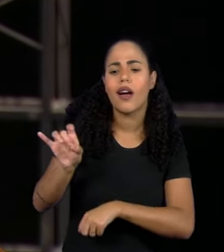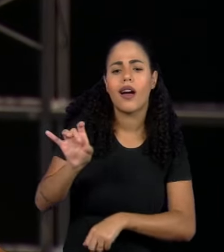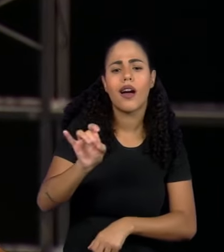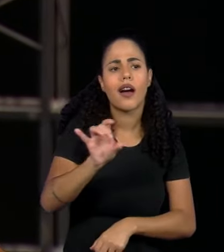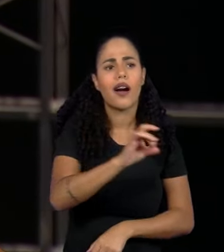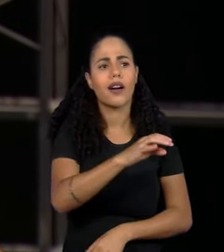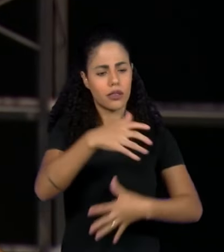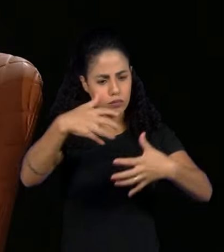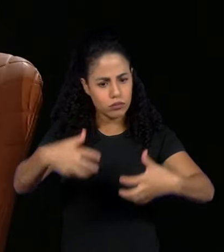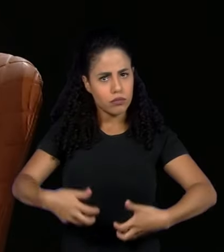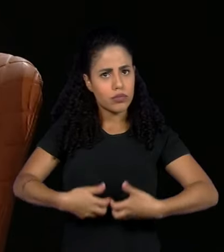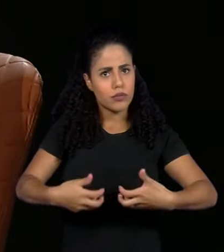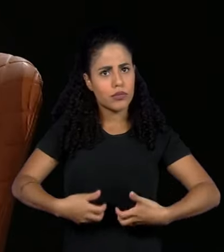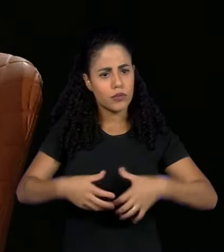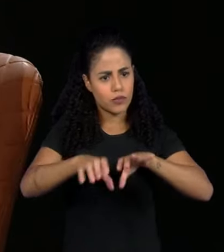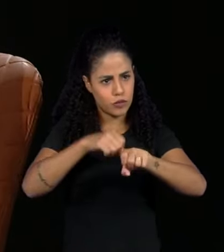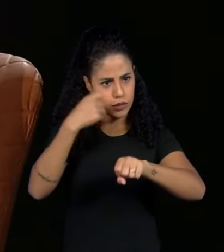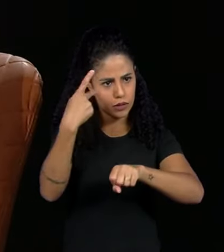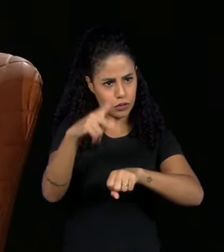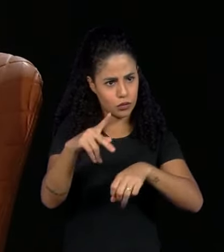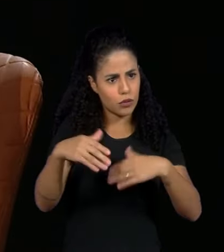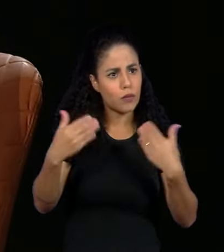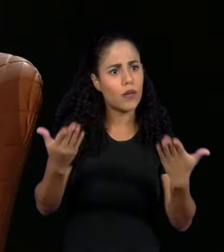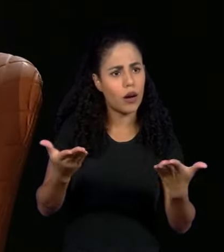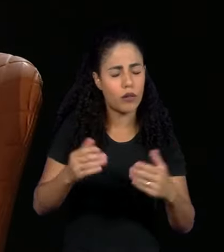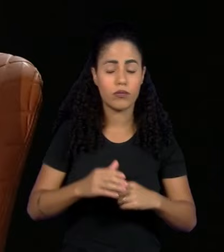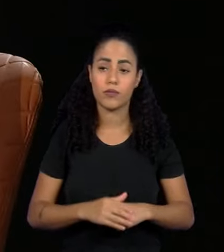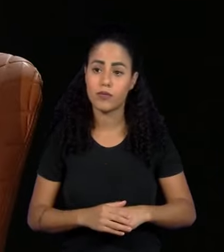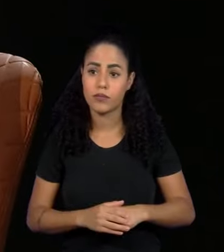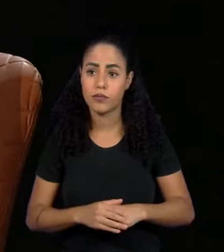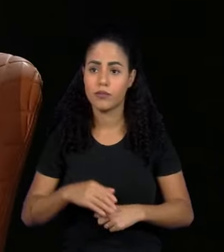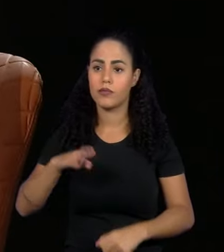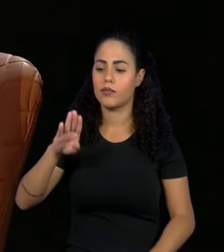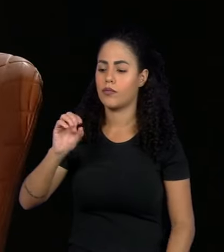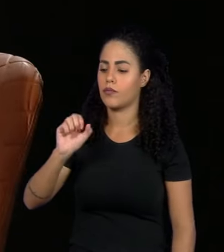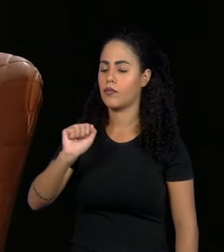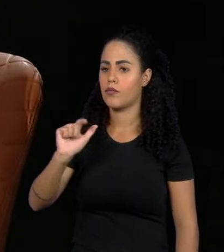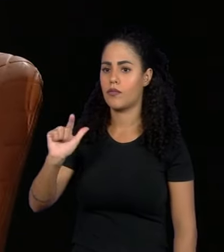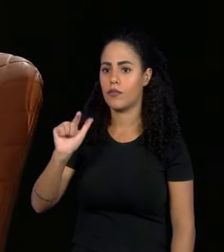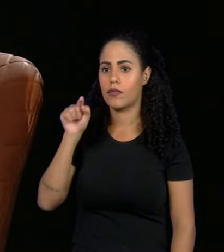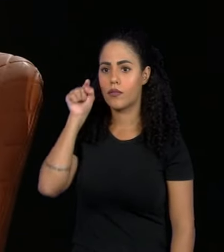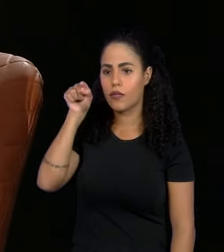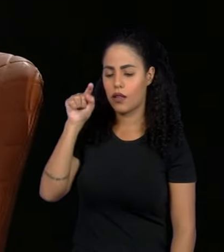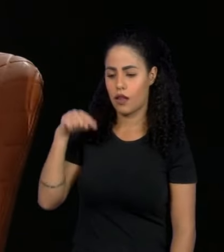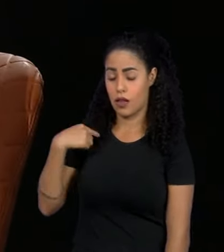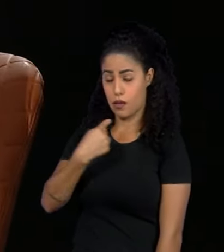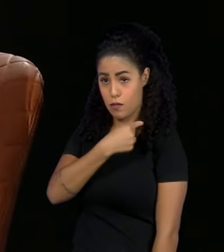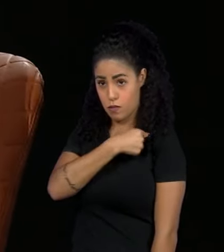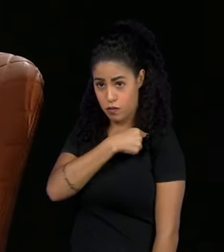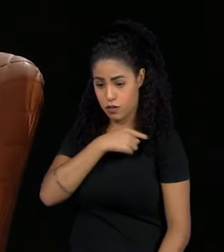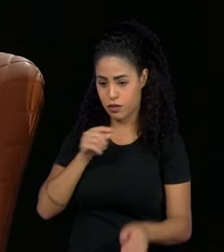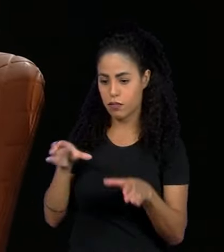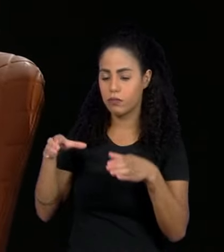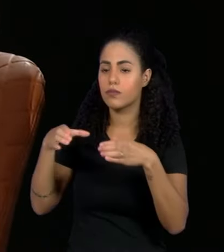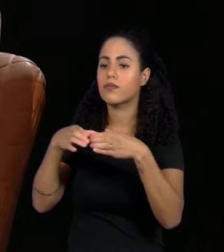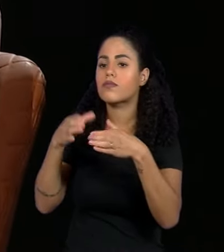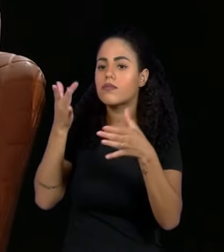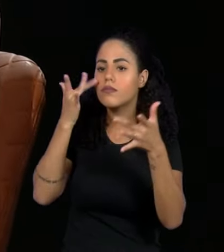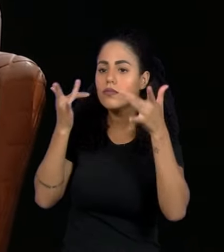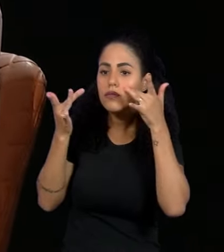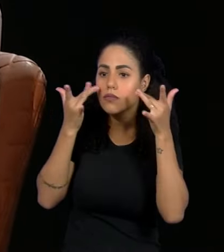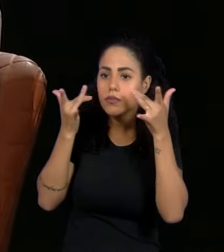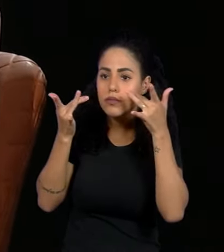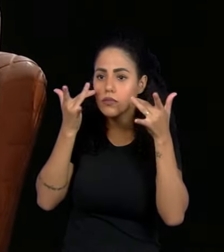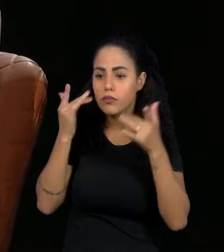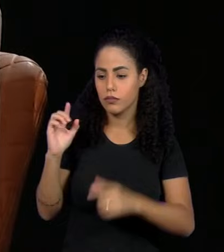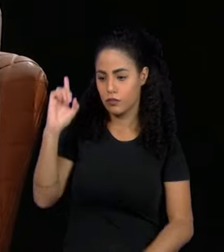sua Muito. formação? O Boal, quando nós fazíamos no Arena, ele dirigiu, eu